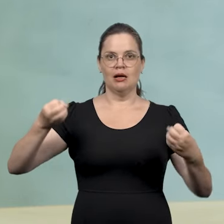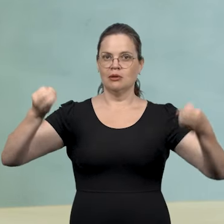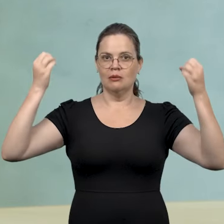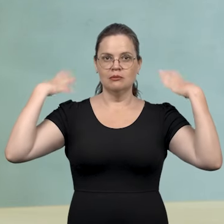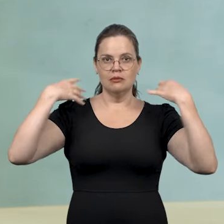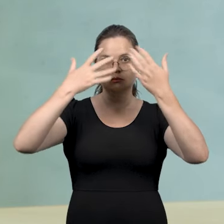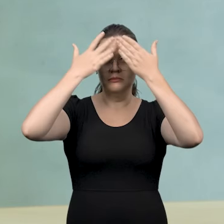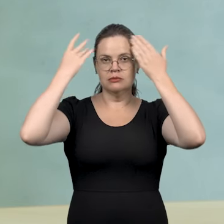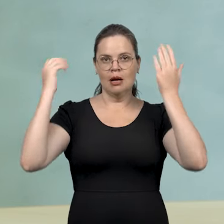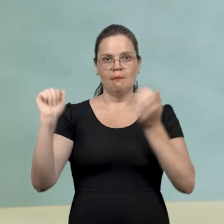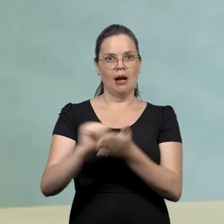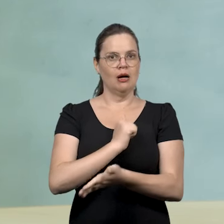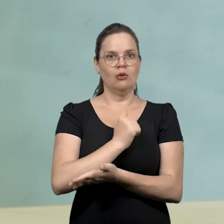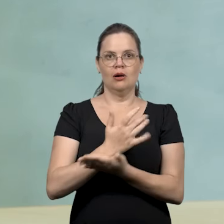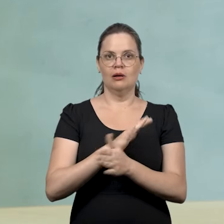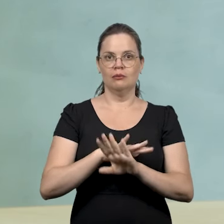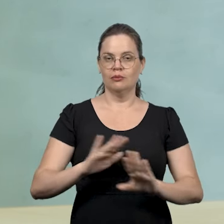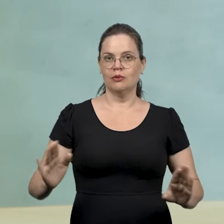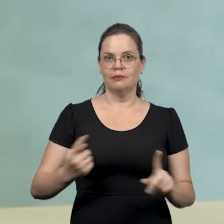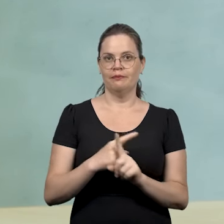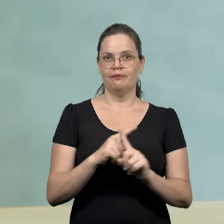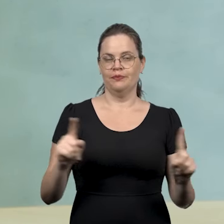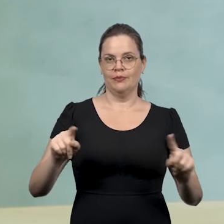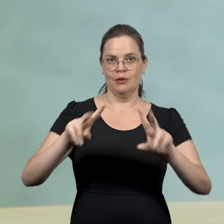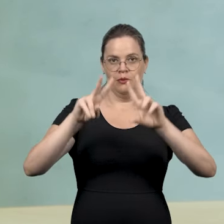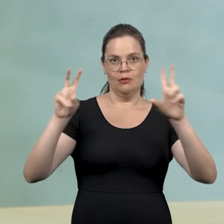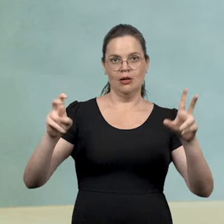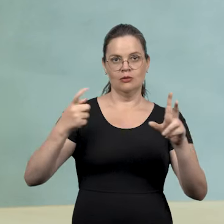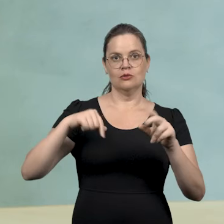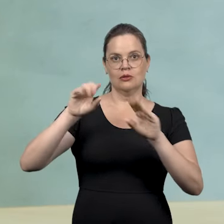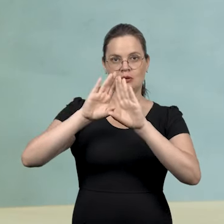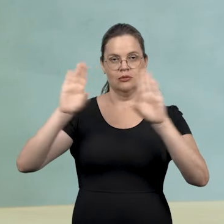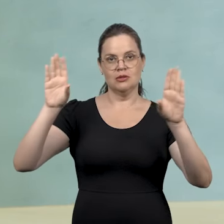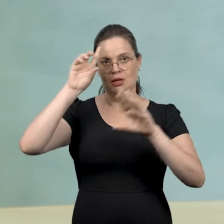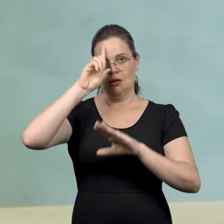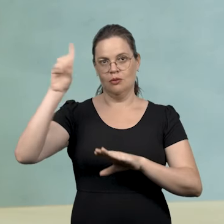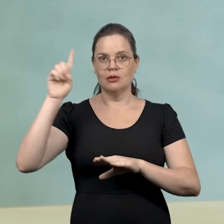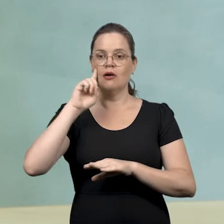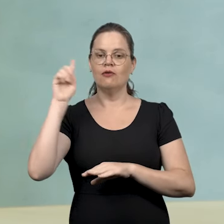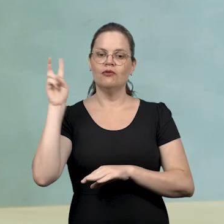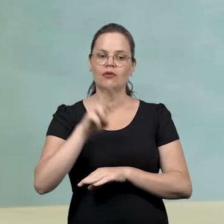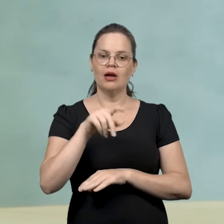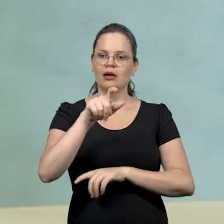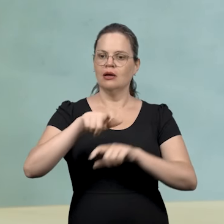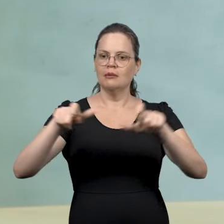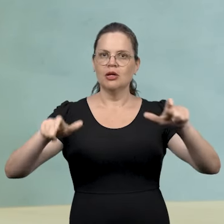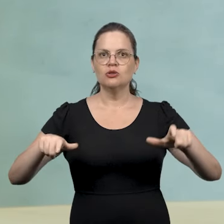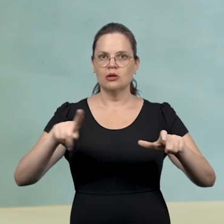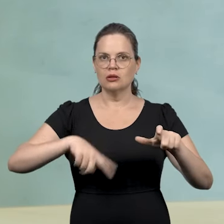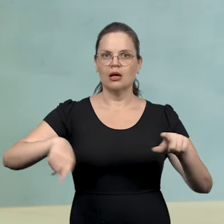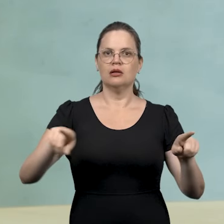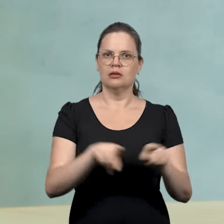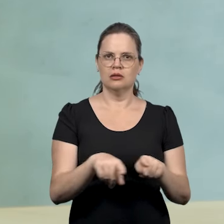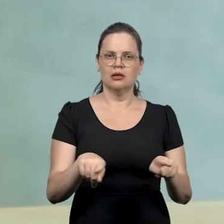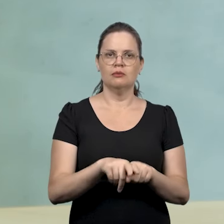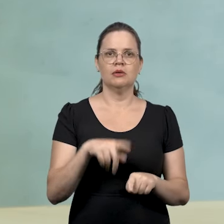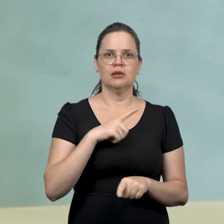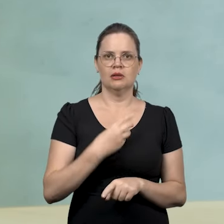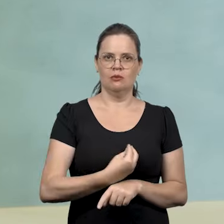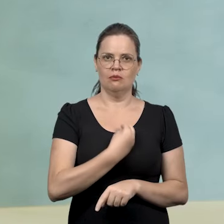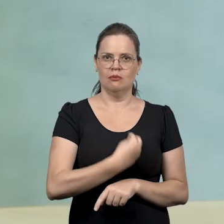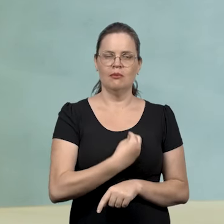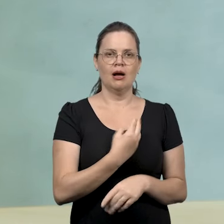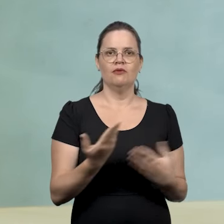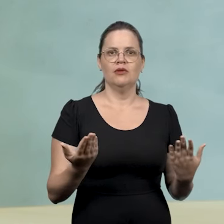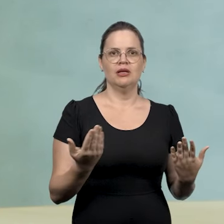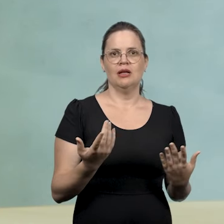reino de Deus, ele inclui também aquele que vem de contextos extremos, aqueles que vêm de uma vida pregressa,